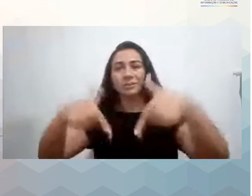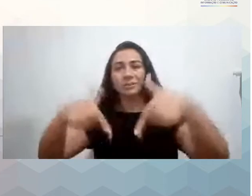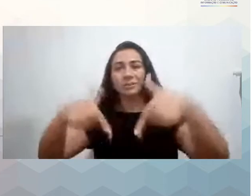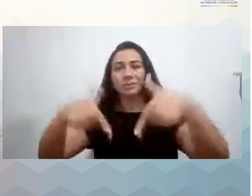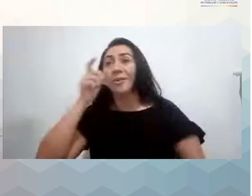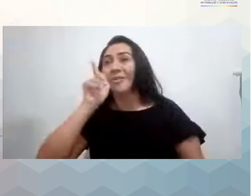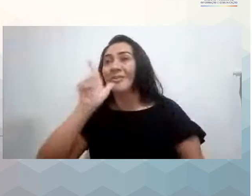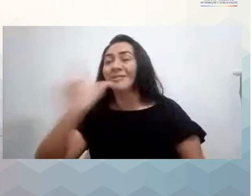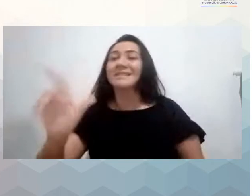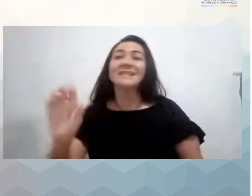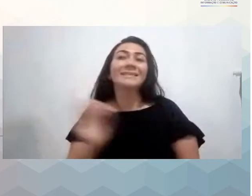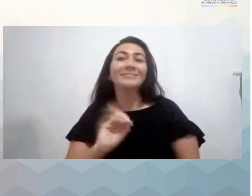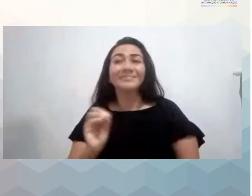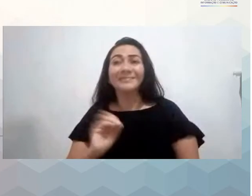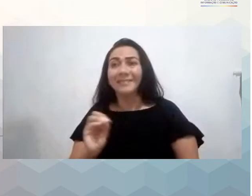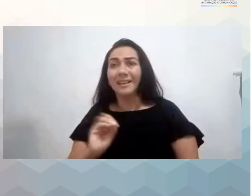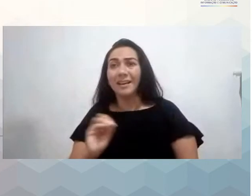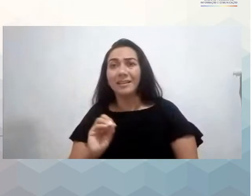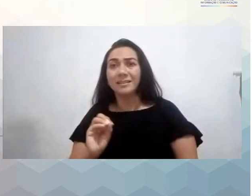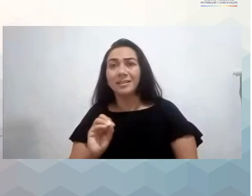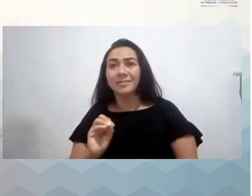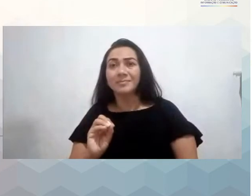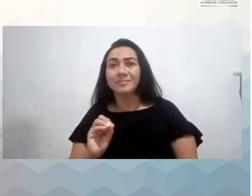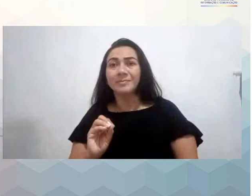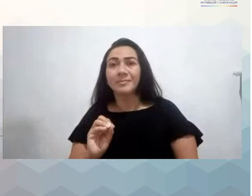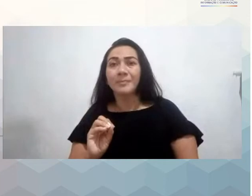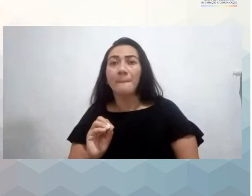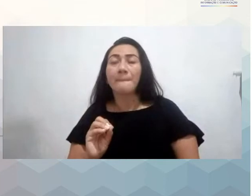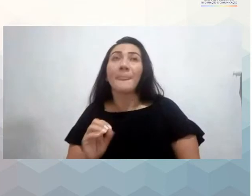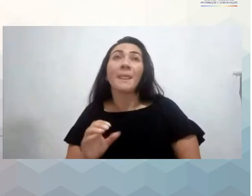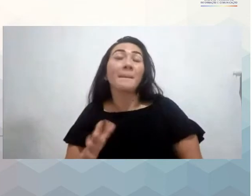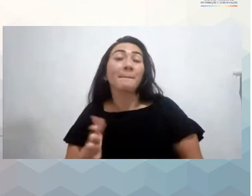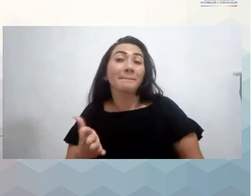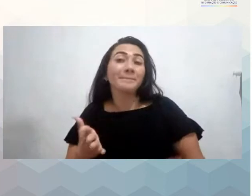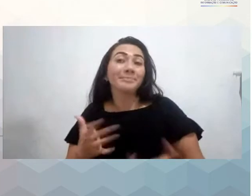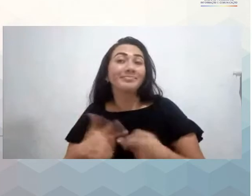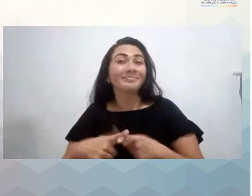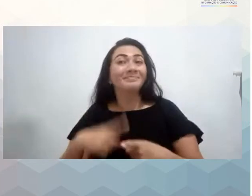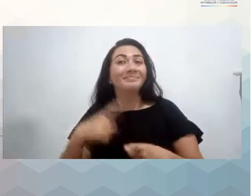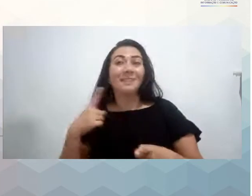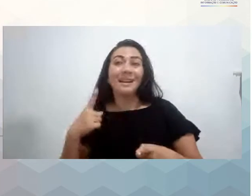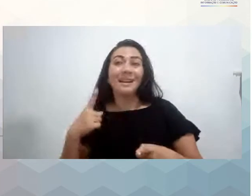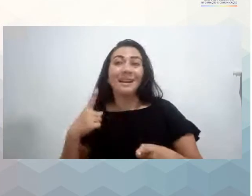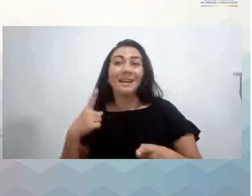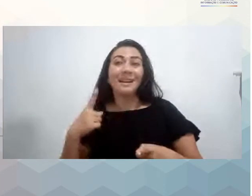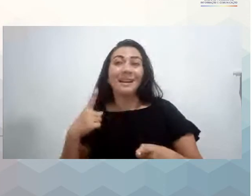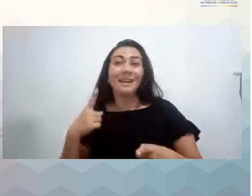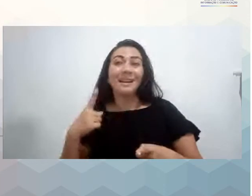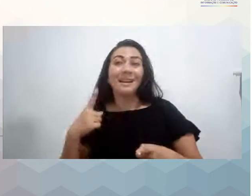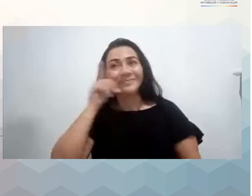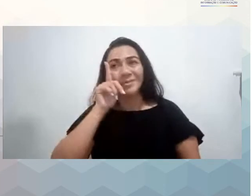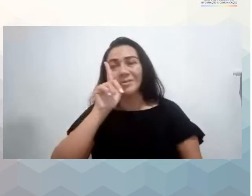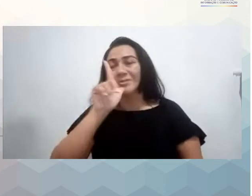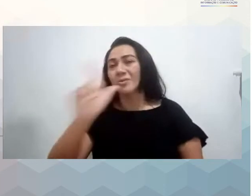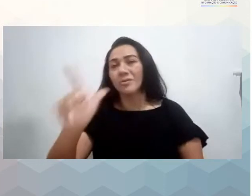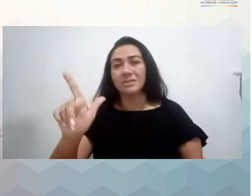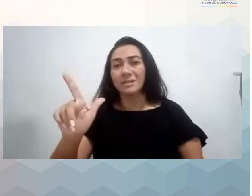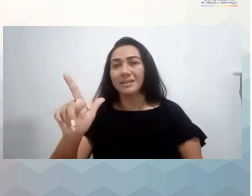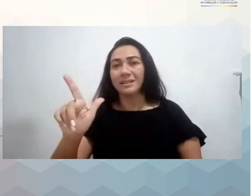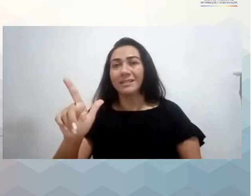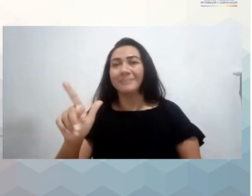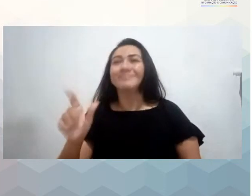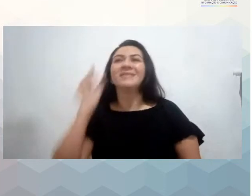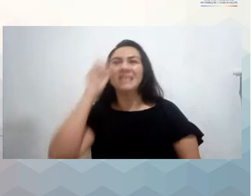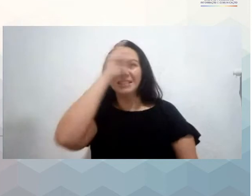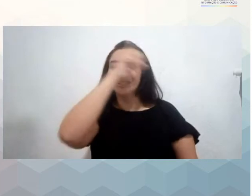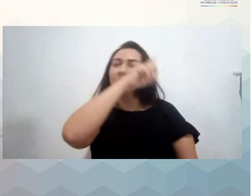como usuária para poder ter acesso. Então, é um trabalho muito grande esse processo da